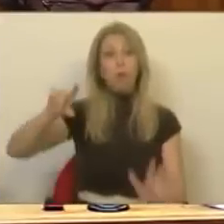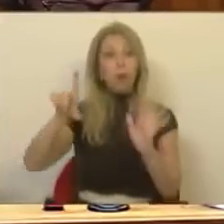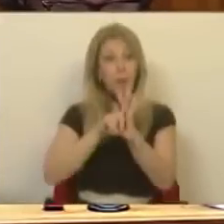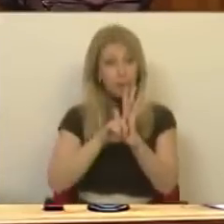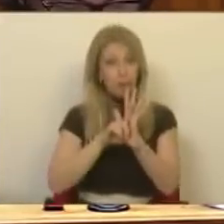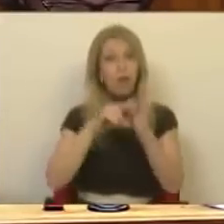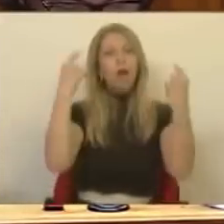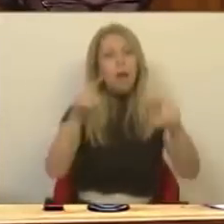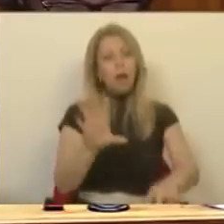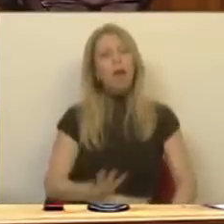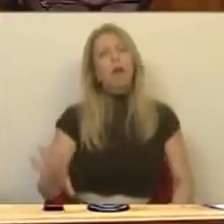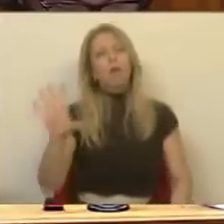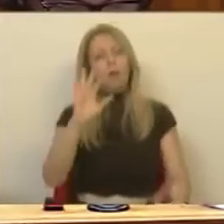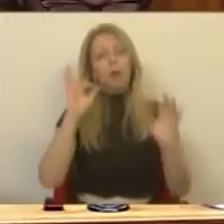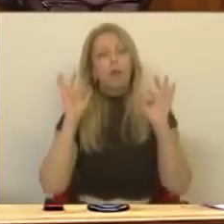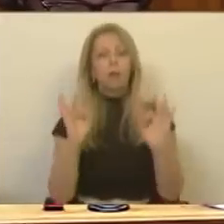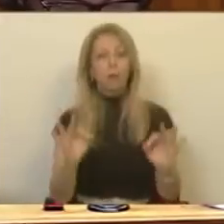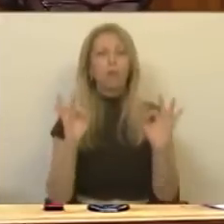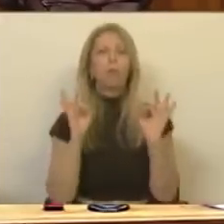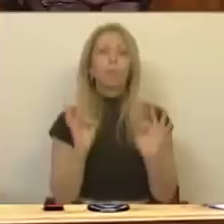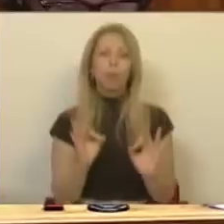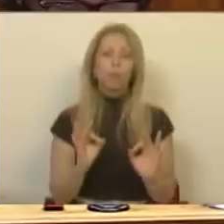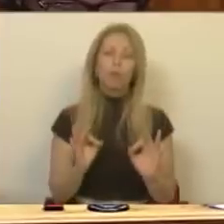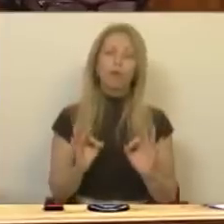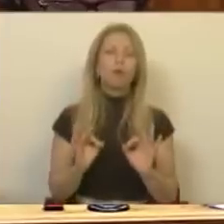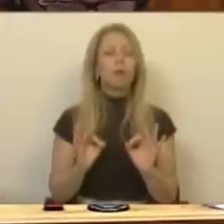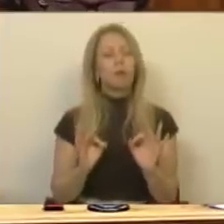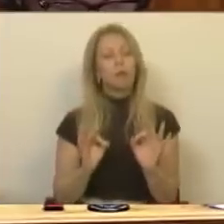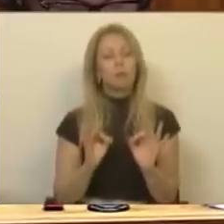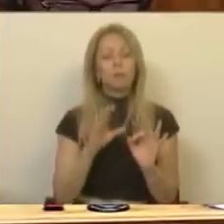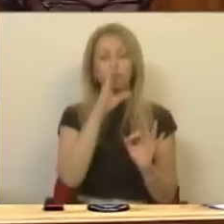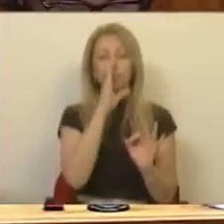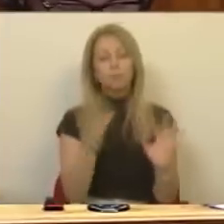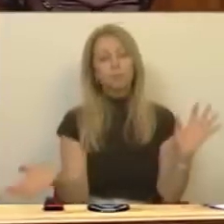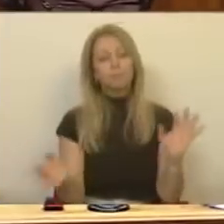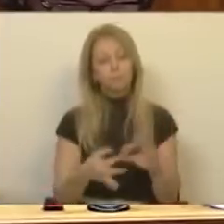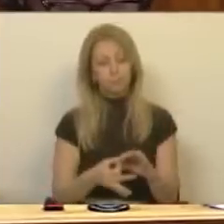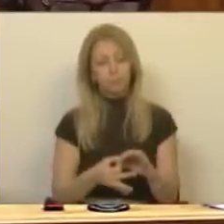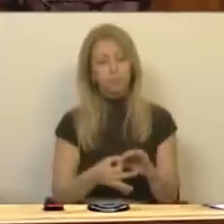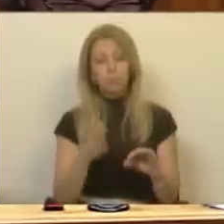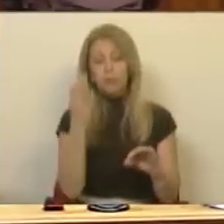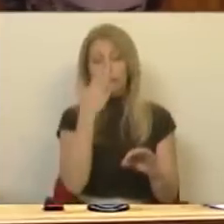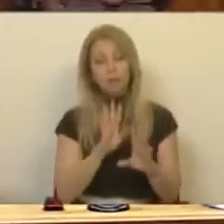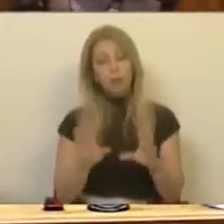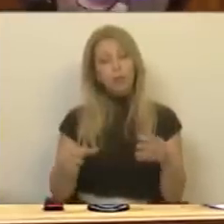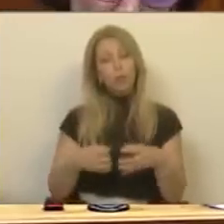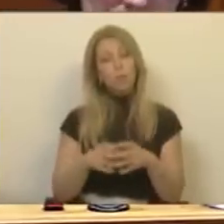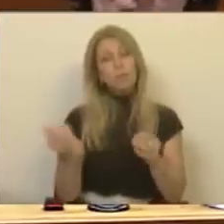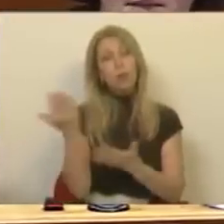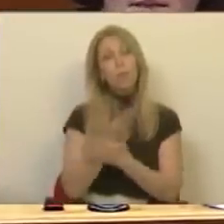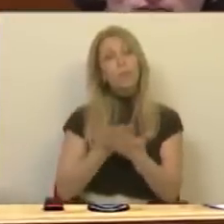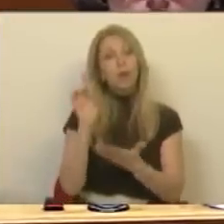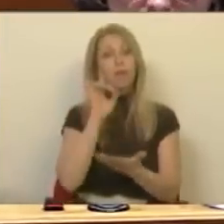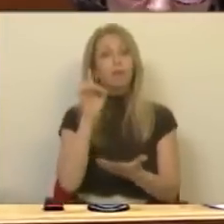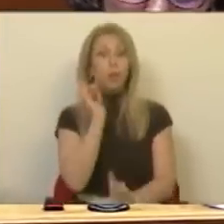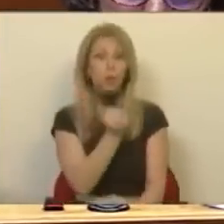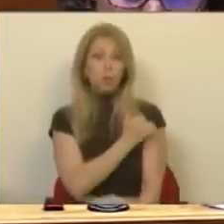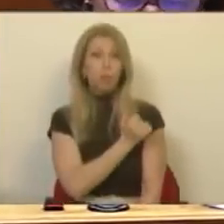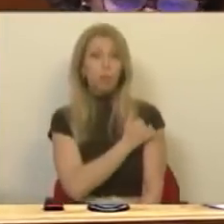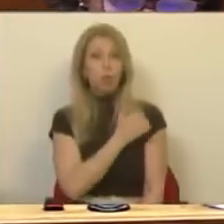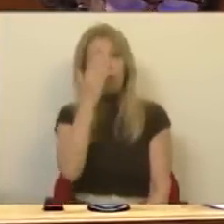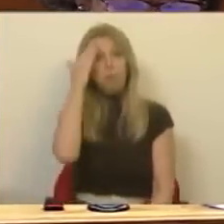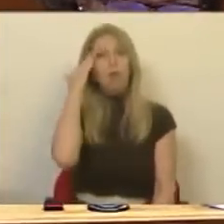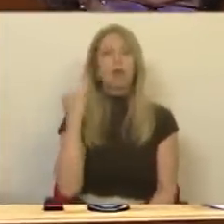há pequeninos próprios e para agir relativamente a esses se a permissão no mercado de valor Imobiliários considero é que